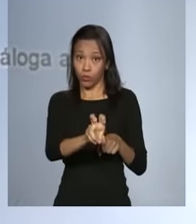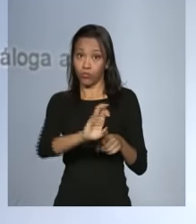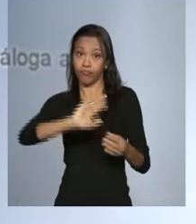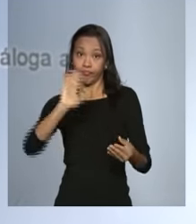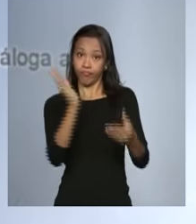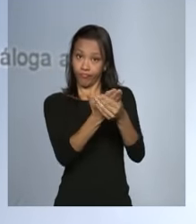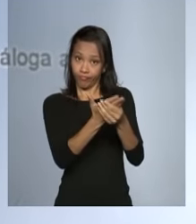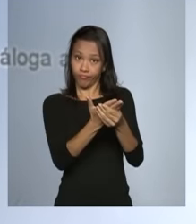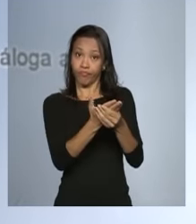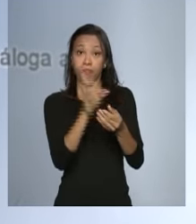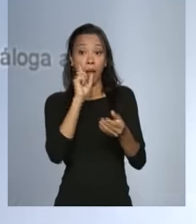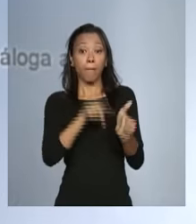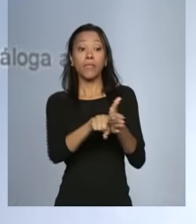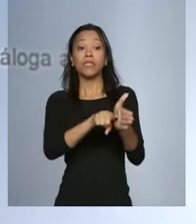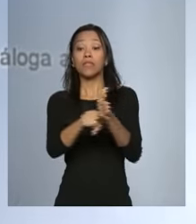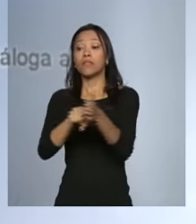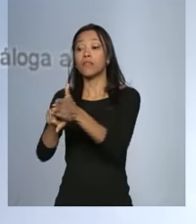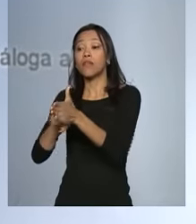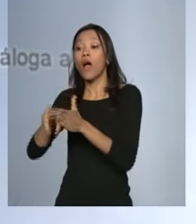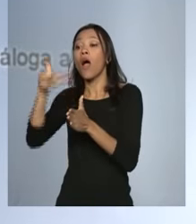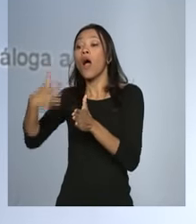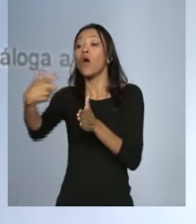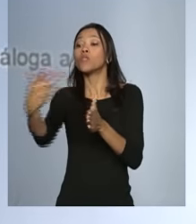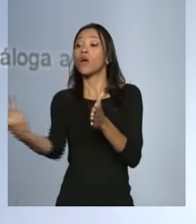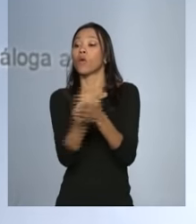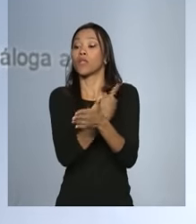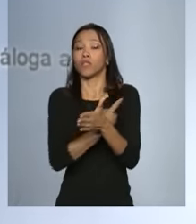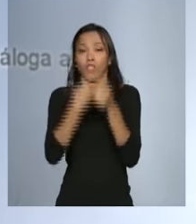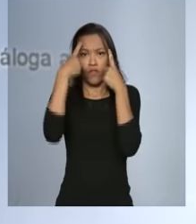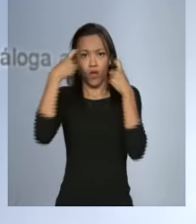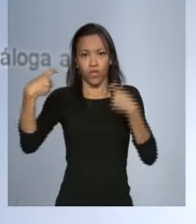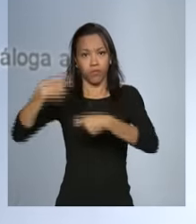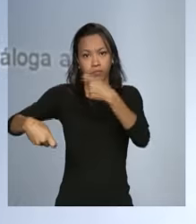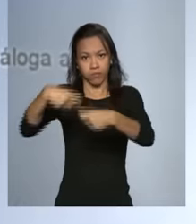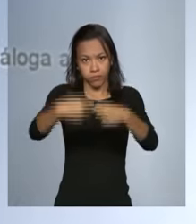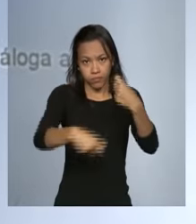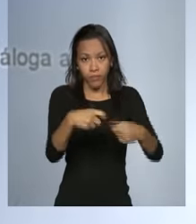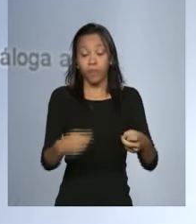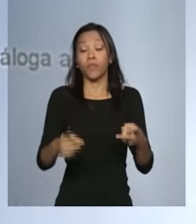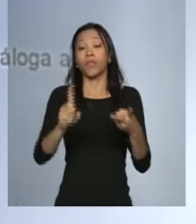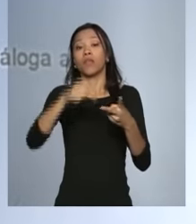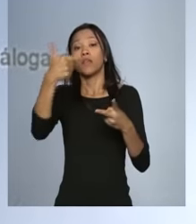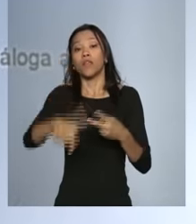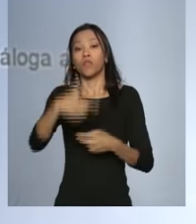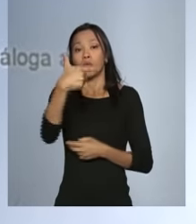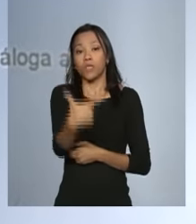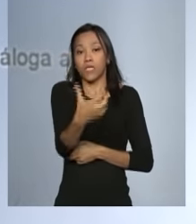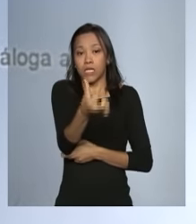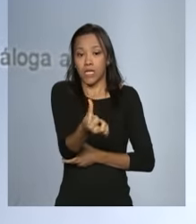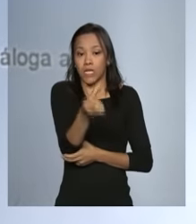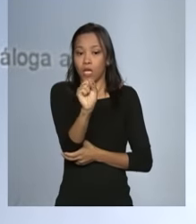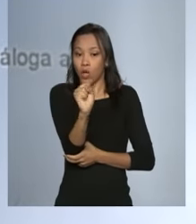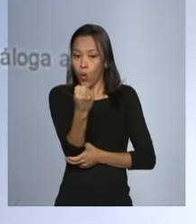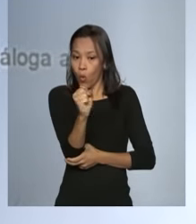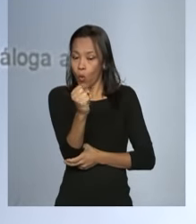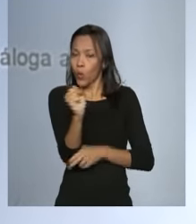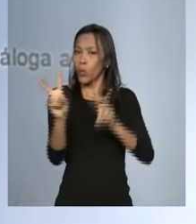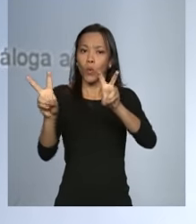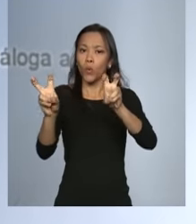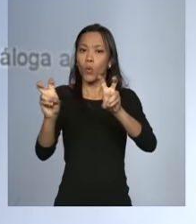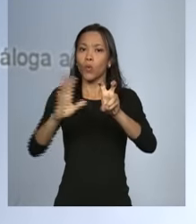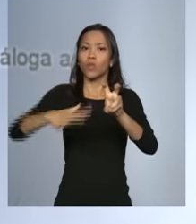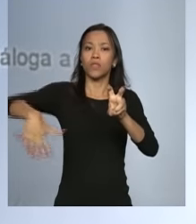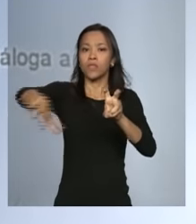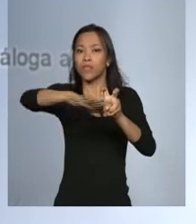de tráfico de pessoas exploração sexual e 268 eh sobre trabalho em condição